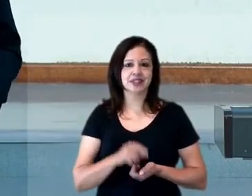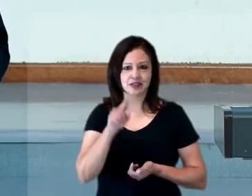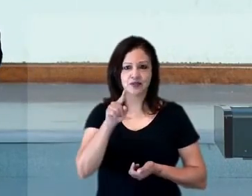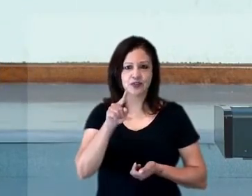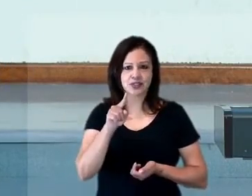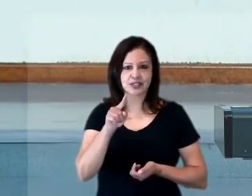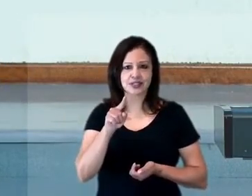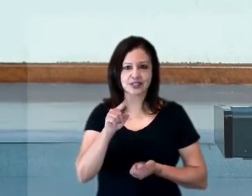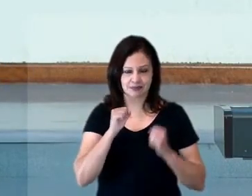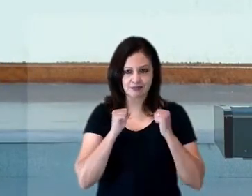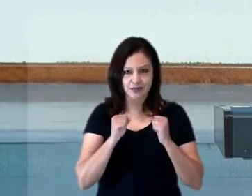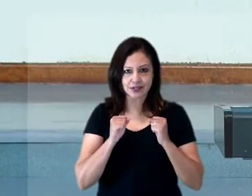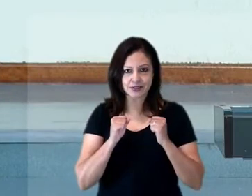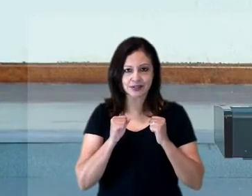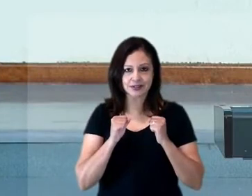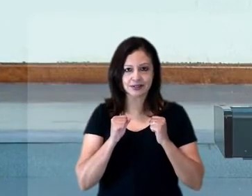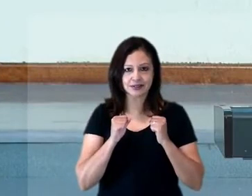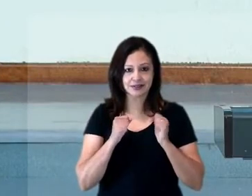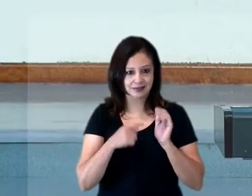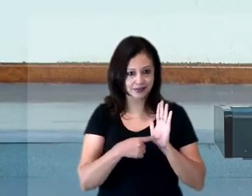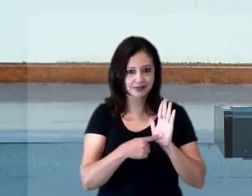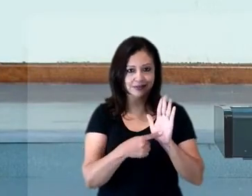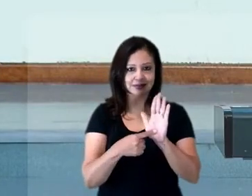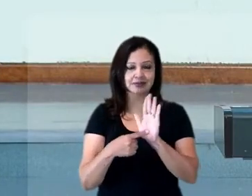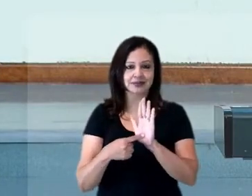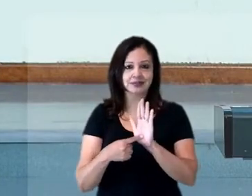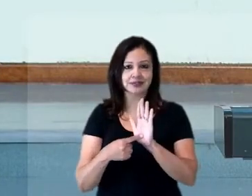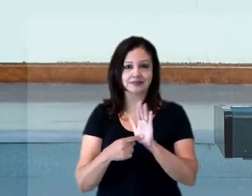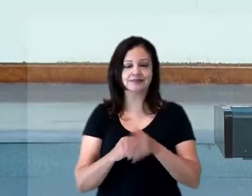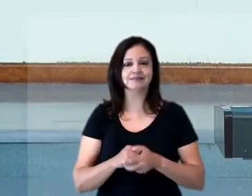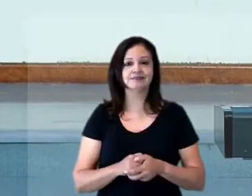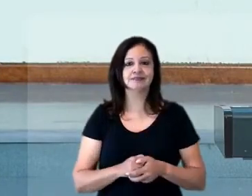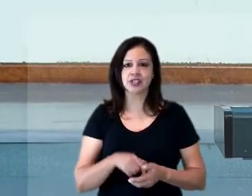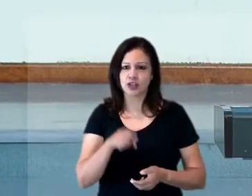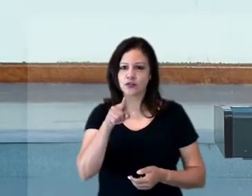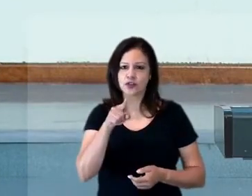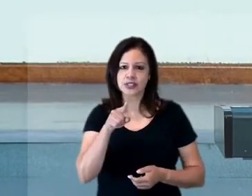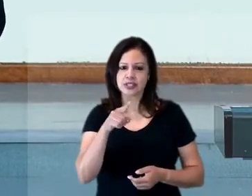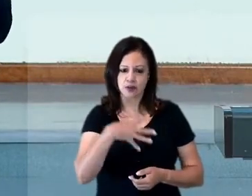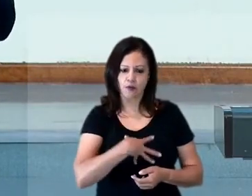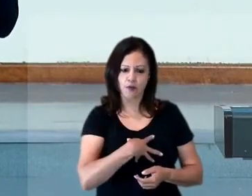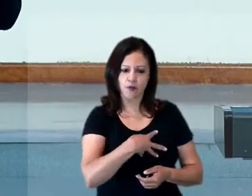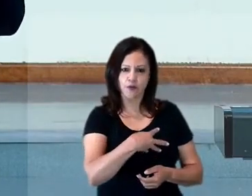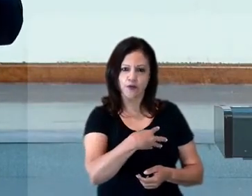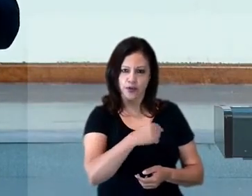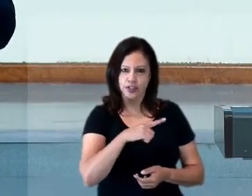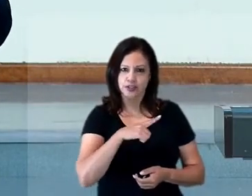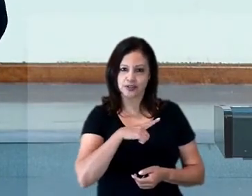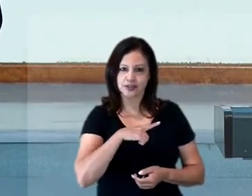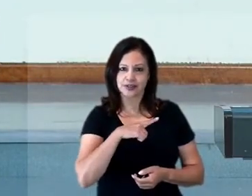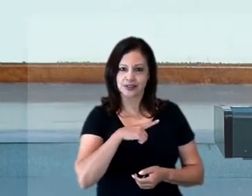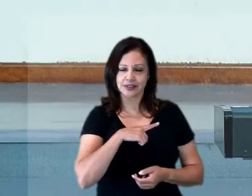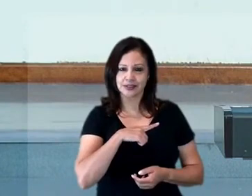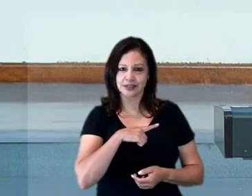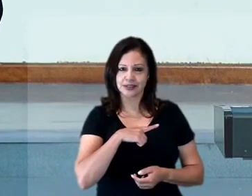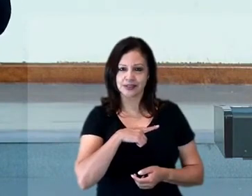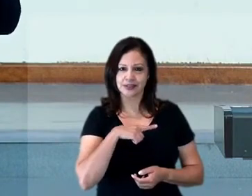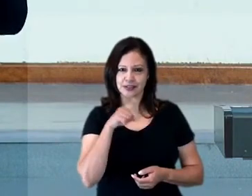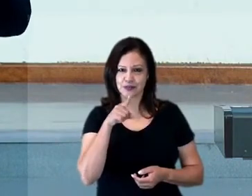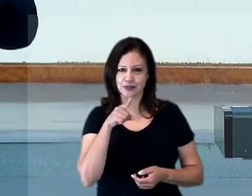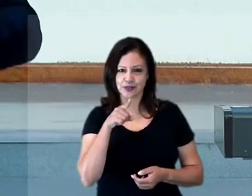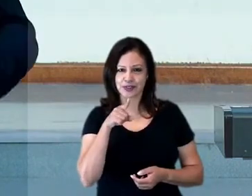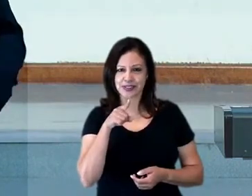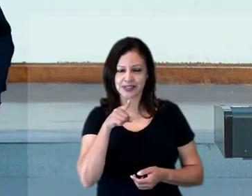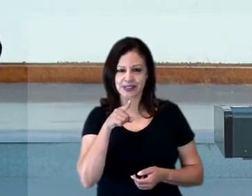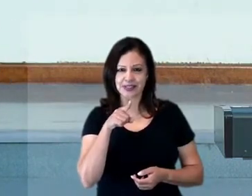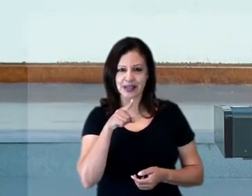como esse? Você que tem um filho, você daria o seu filho em lugar